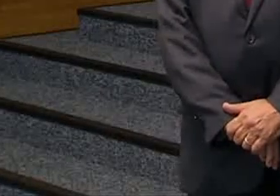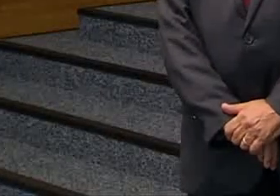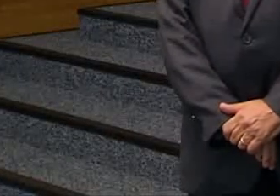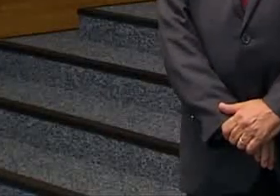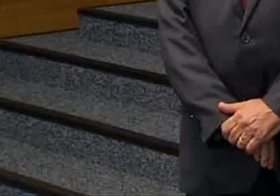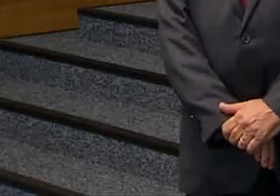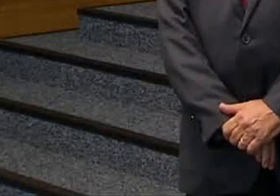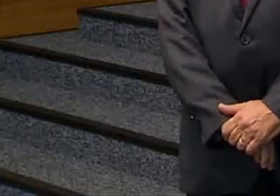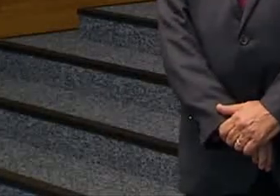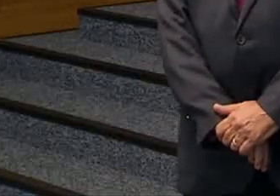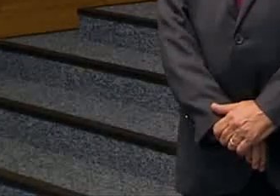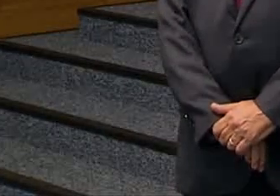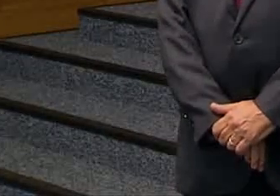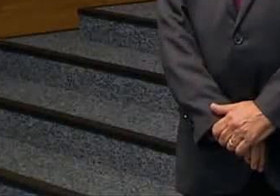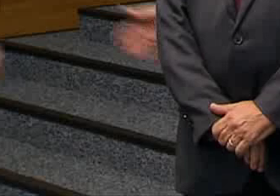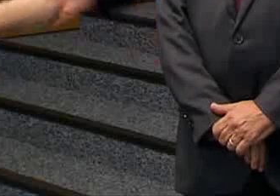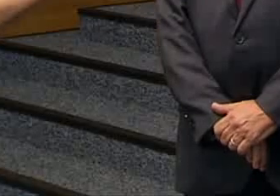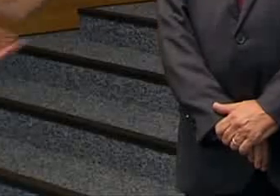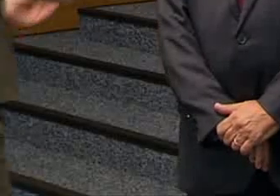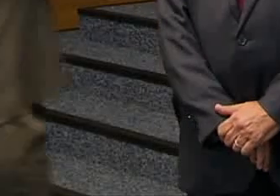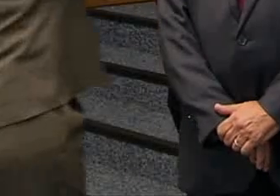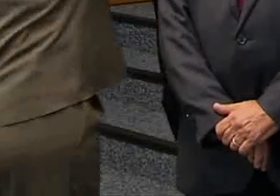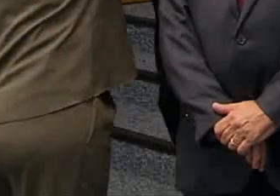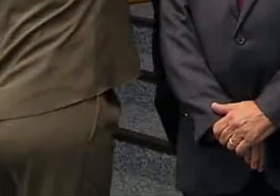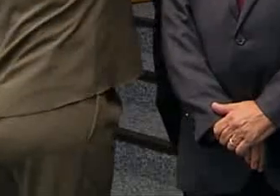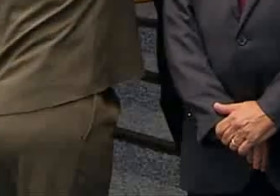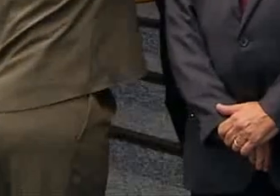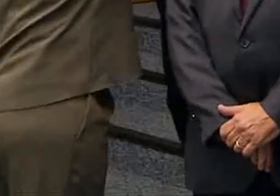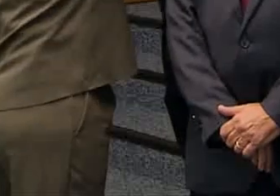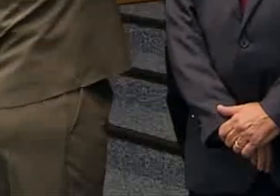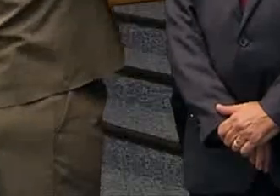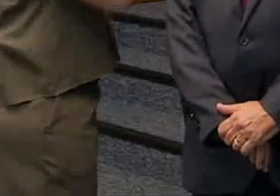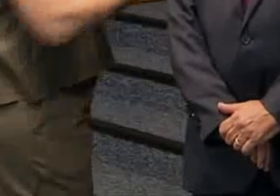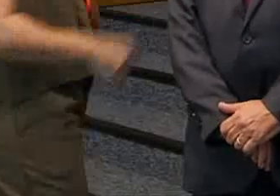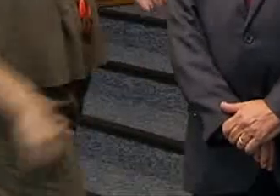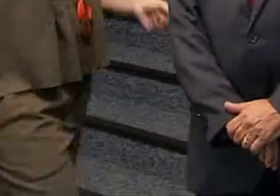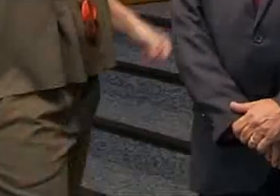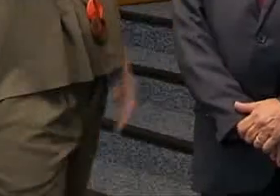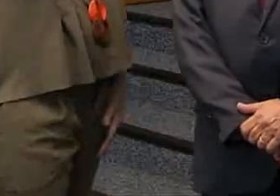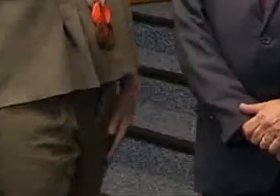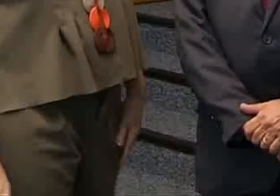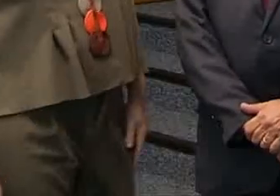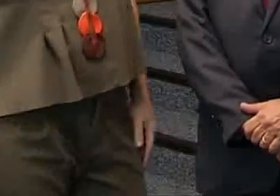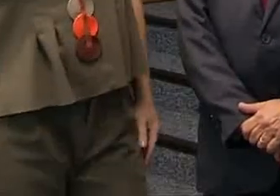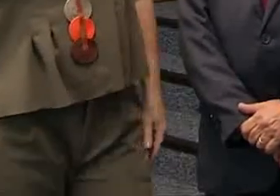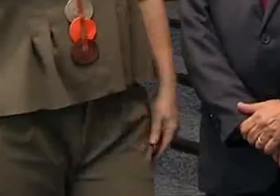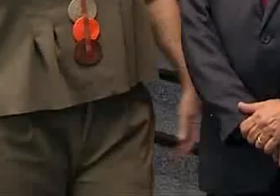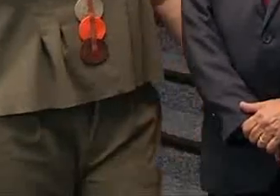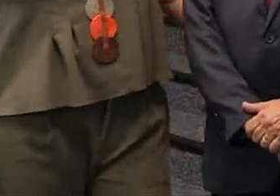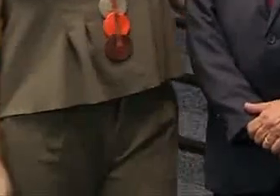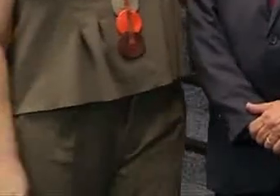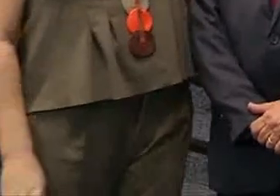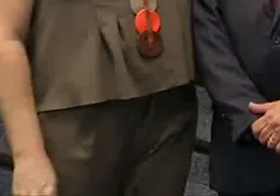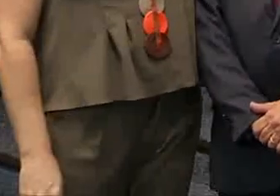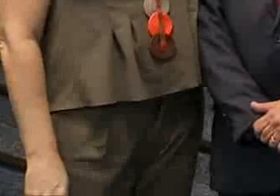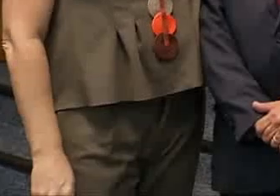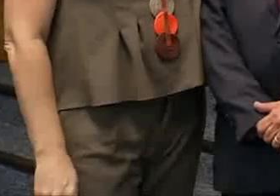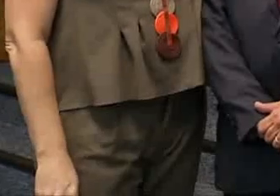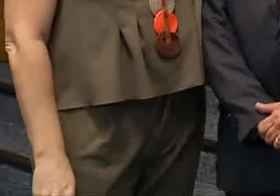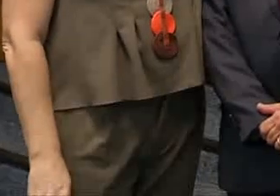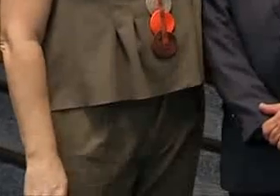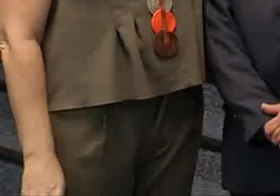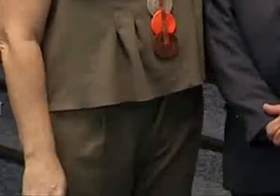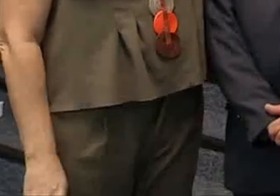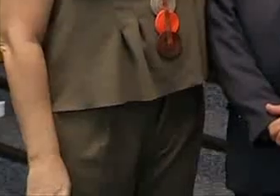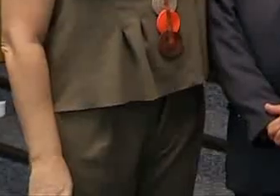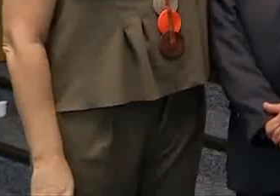criou raízes e se tornou um diferencial na área de saúde da cidade. Desde a infância, a medicina sempre foi seu sonho. Ingressou na PUC, onde o curso de